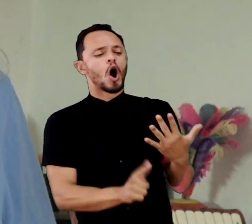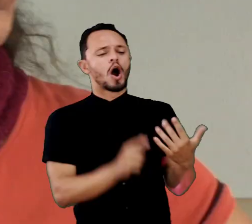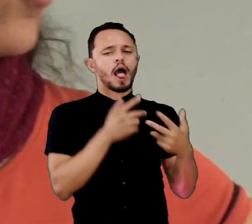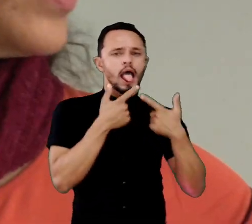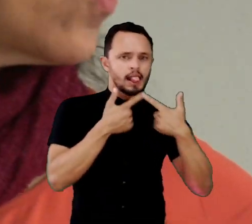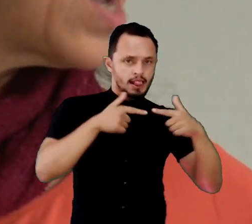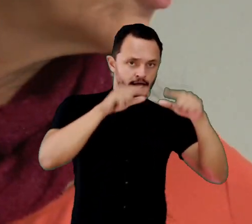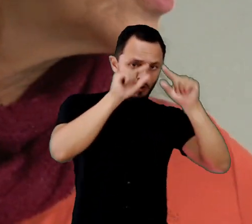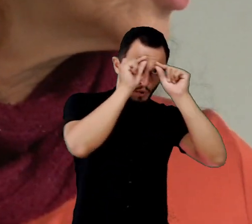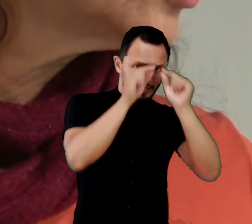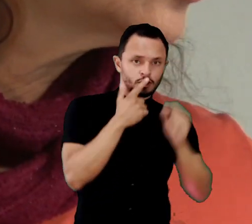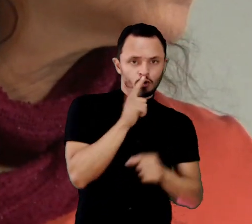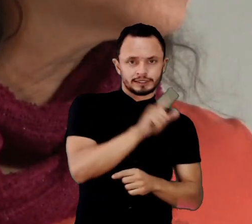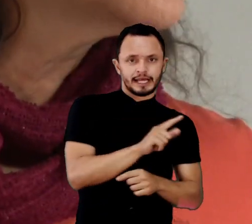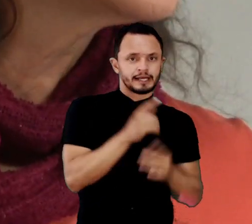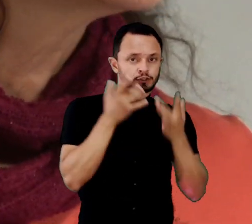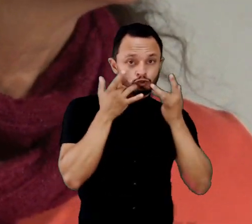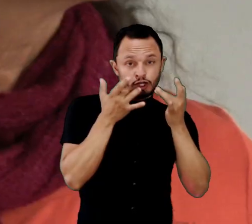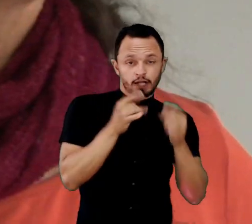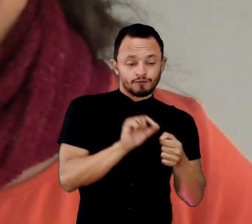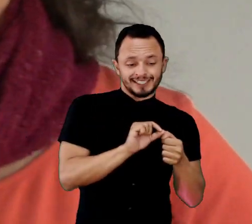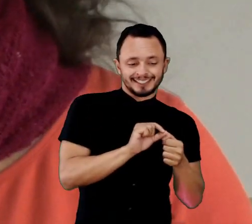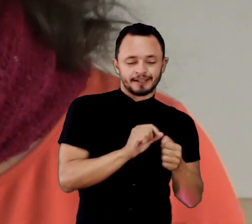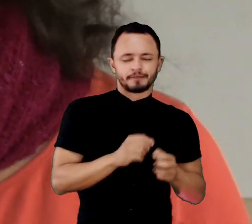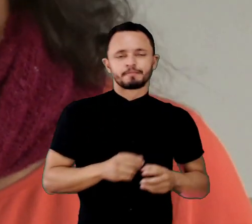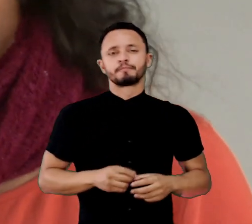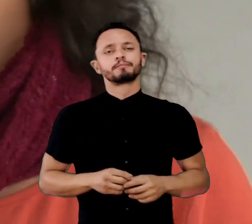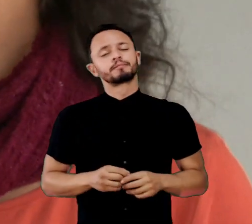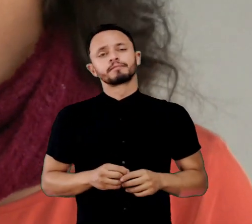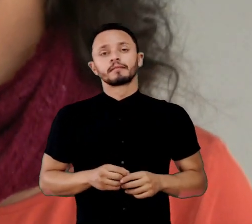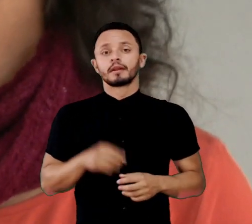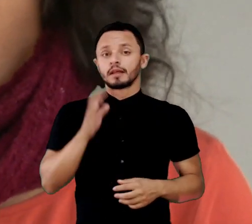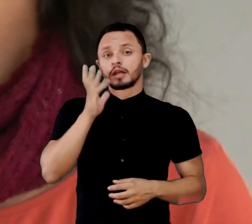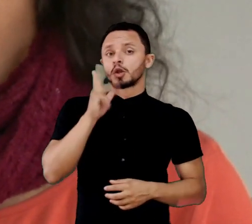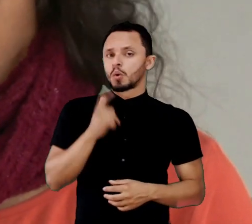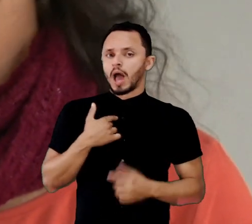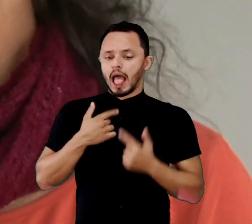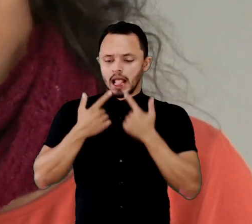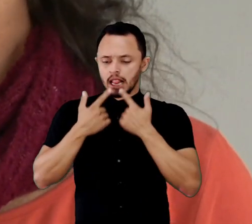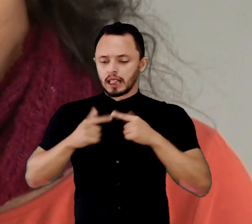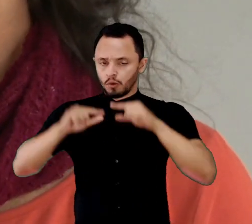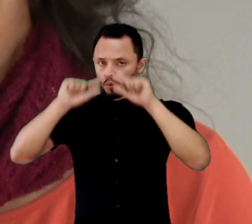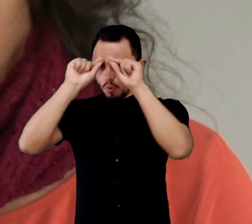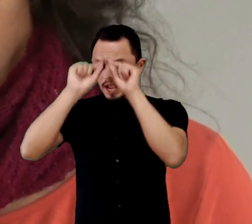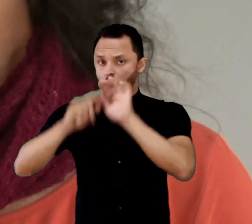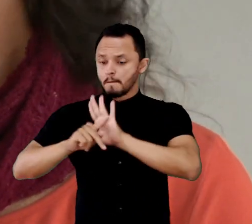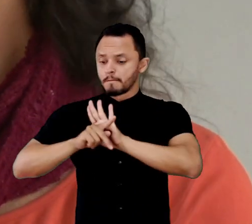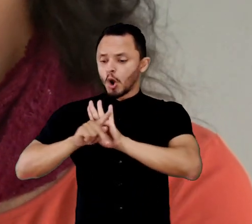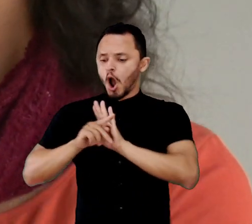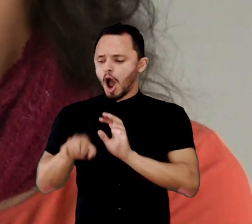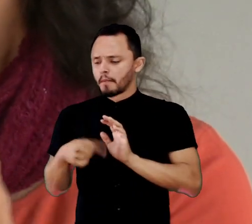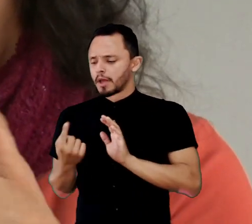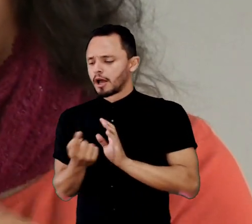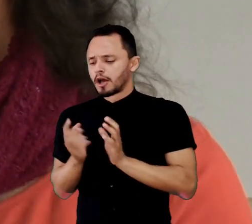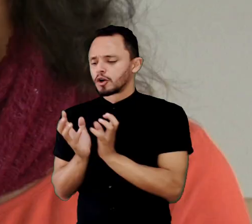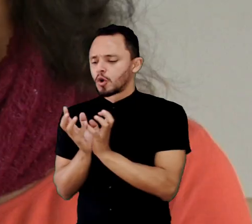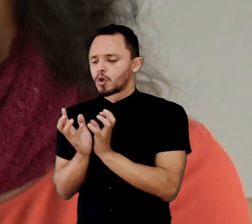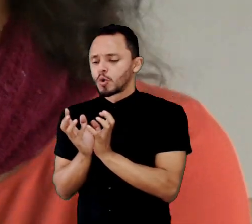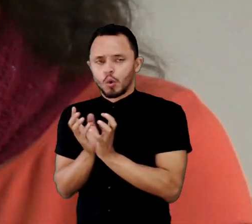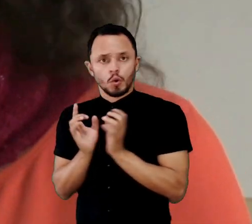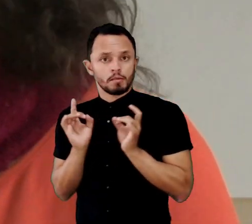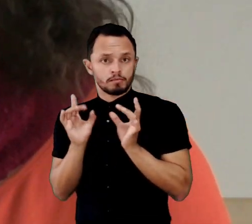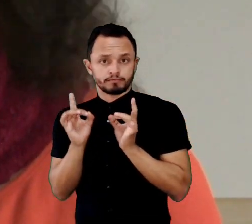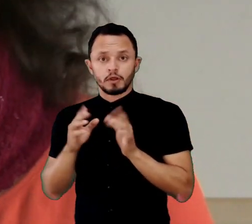espetáculos? Bom, eu acho que a gente foi desenvolvendo uma linguagem própria nossa, né? com com